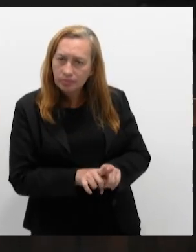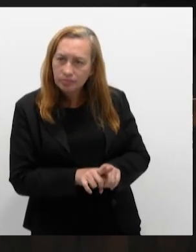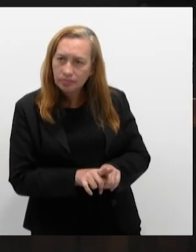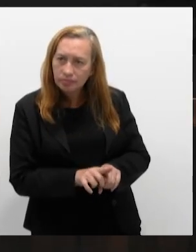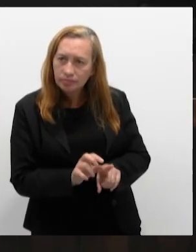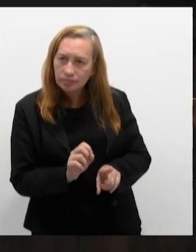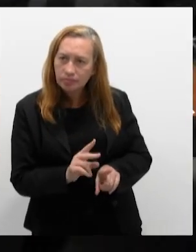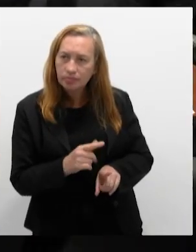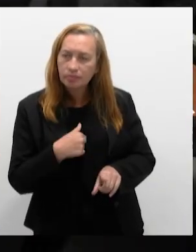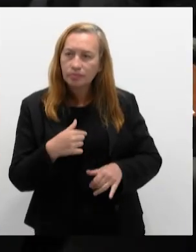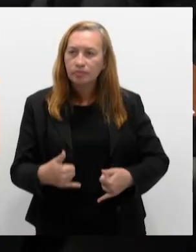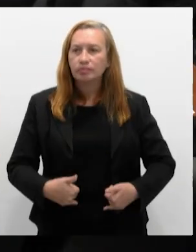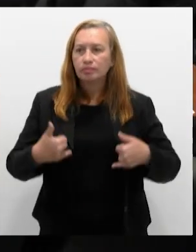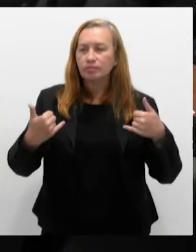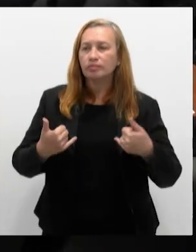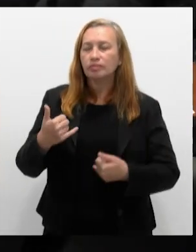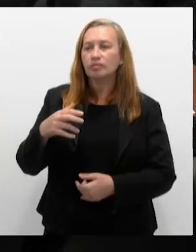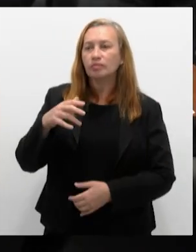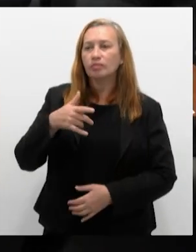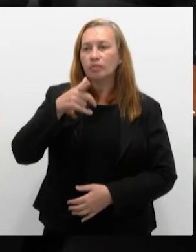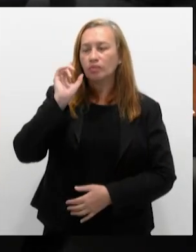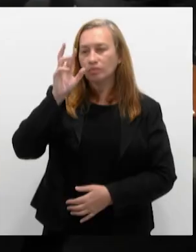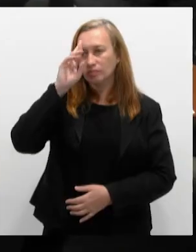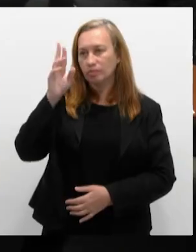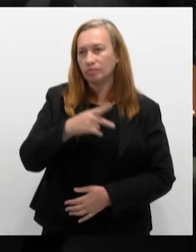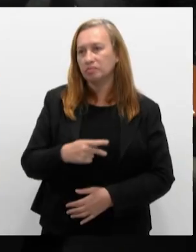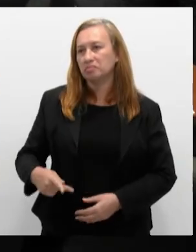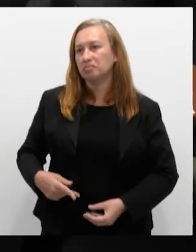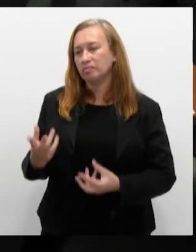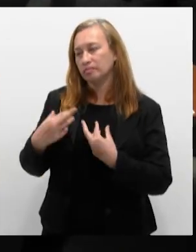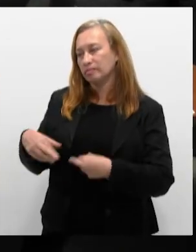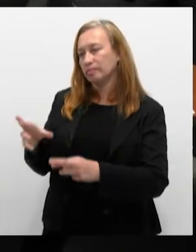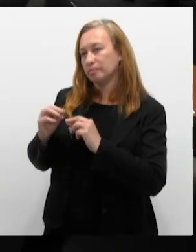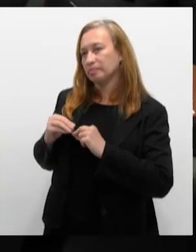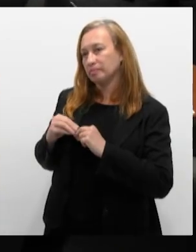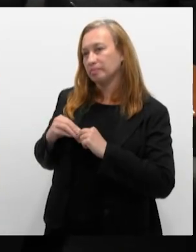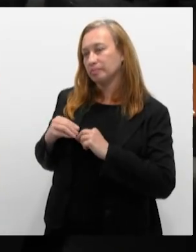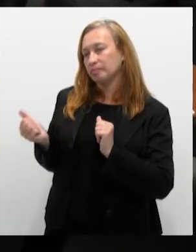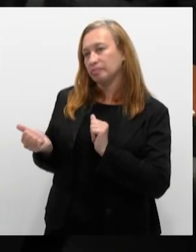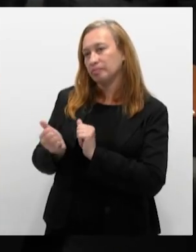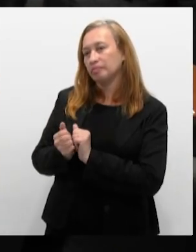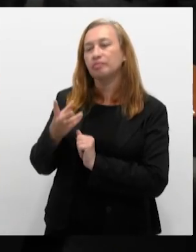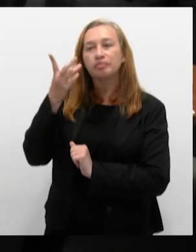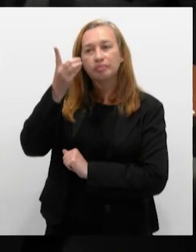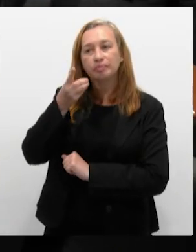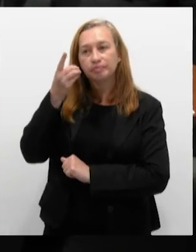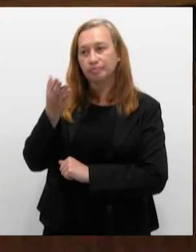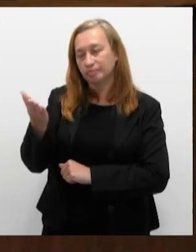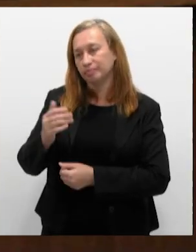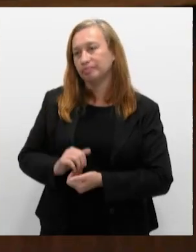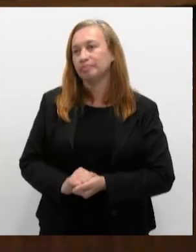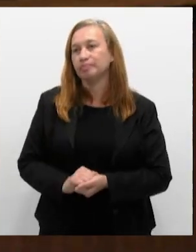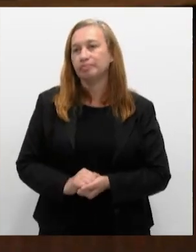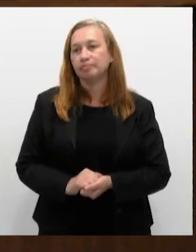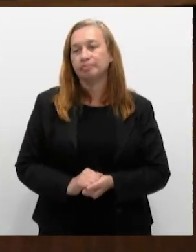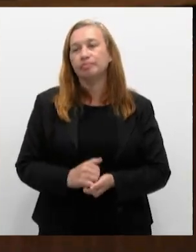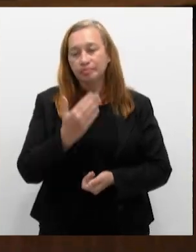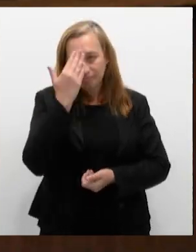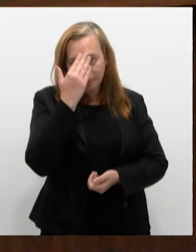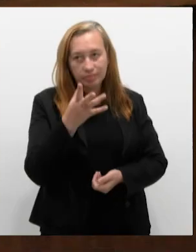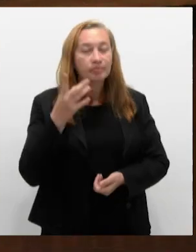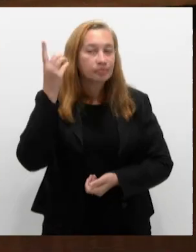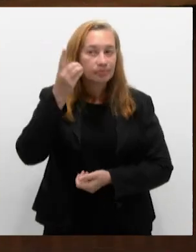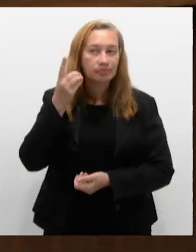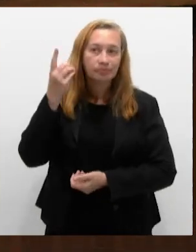Fiz aniversário ontem, presidente. Se eu puder me dar esse presente, Okay, ser coautor, Célia, junto com a permitindo deputada. a Malafaia e a Fábio Silva, então. Obrigado, deputado, tá?